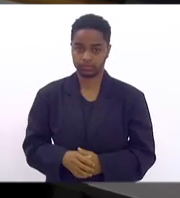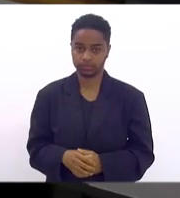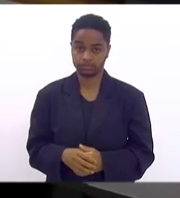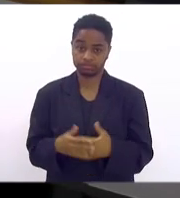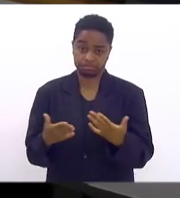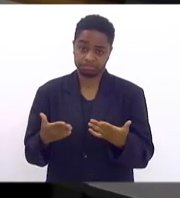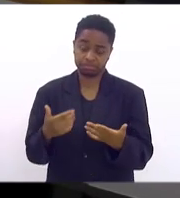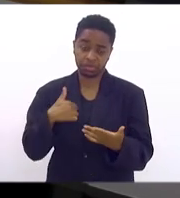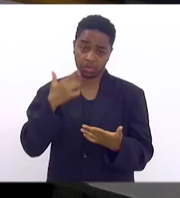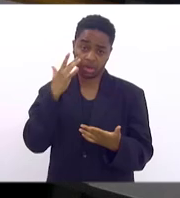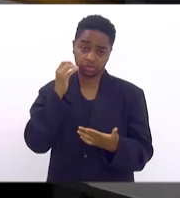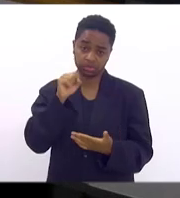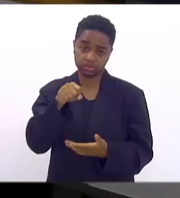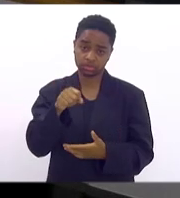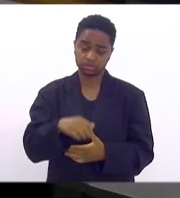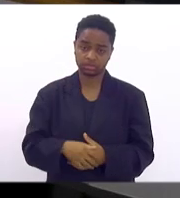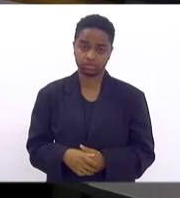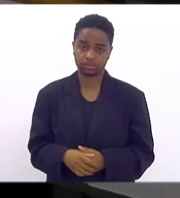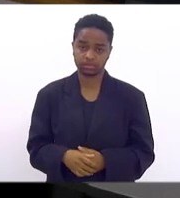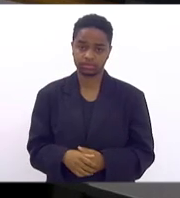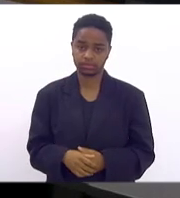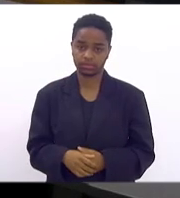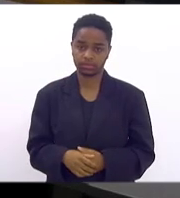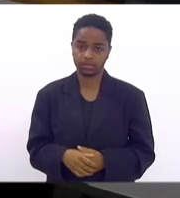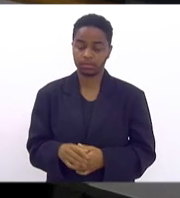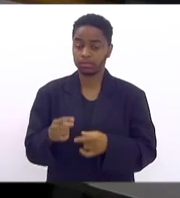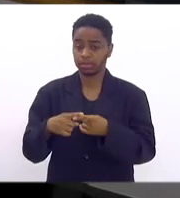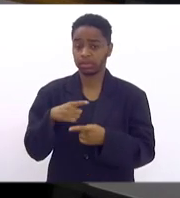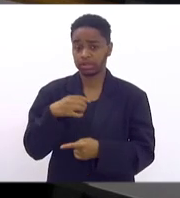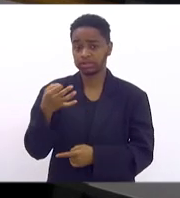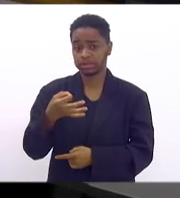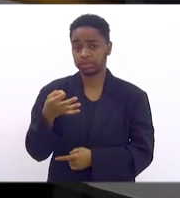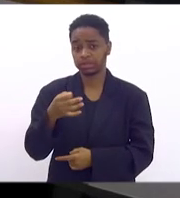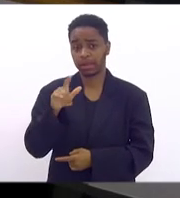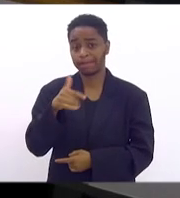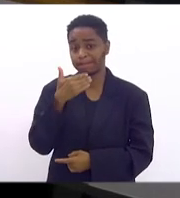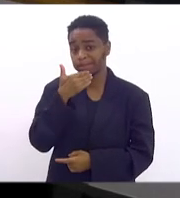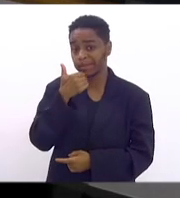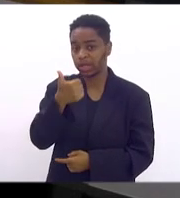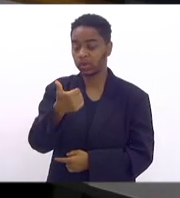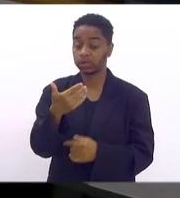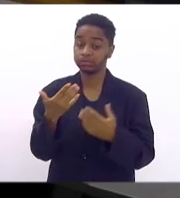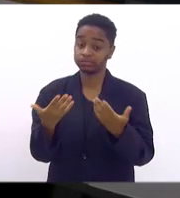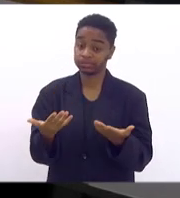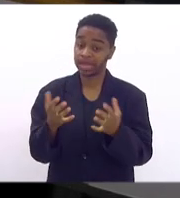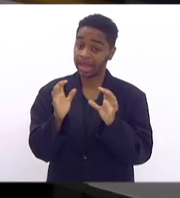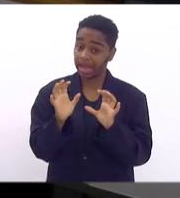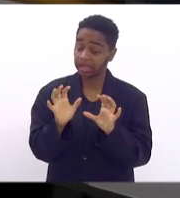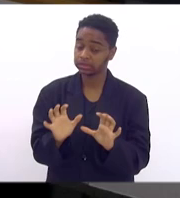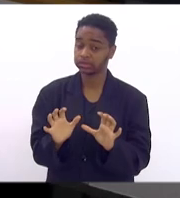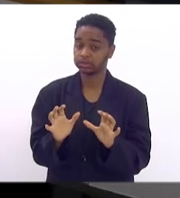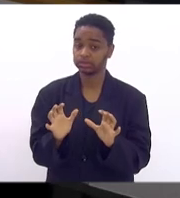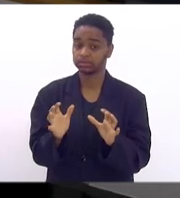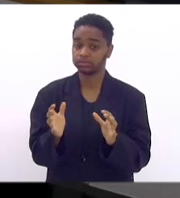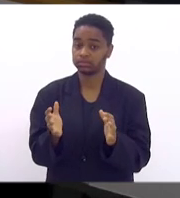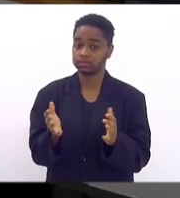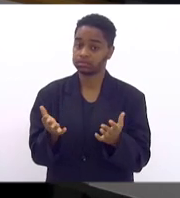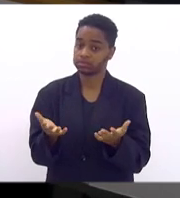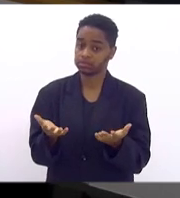dúvida que isso com certeza aconteceria. Então, sendo assim, tendo em vista